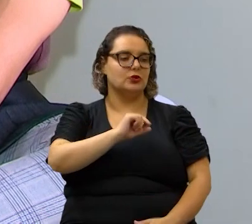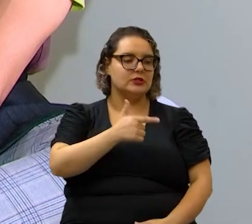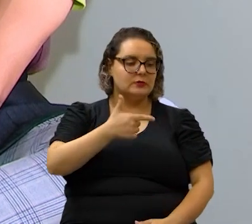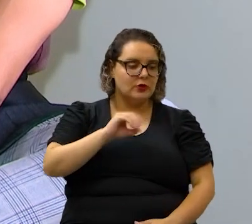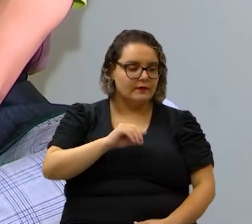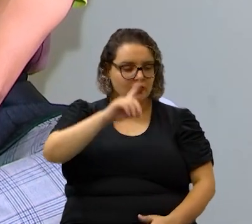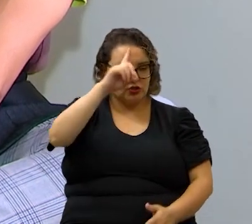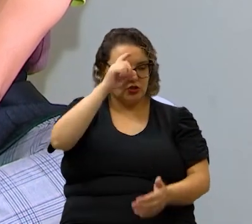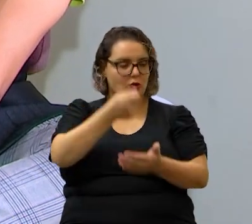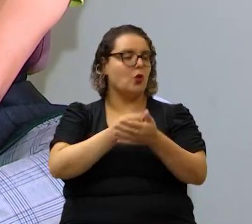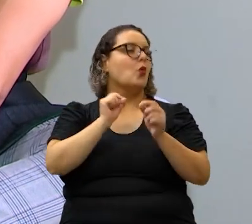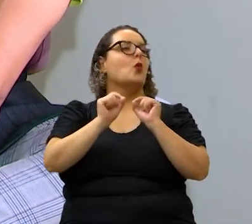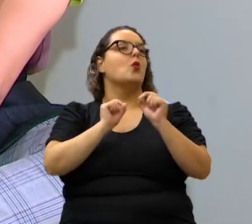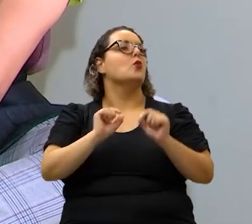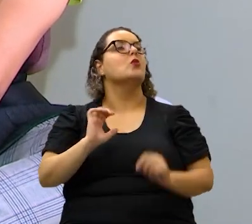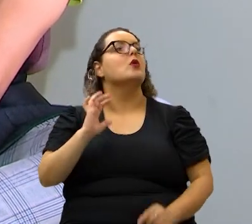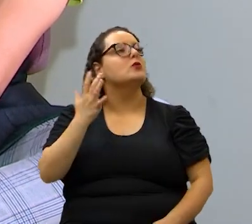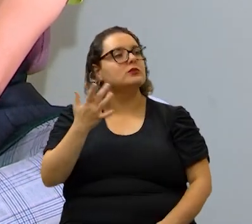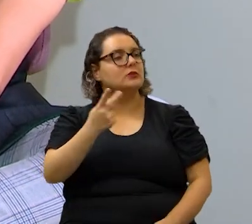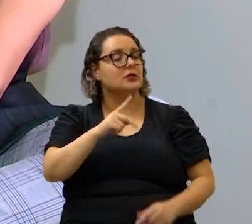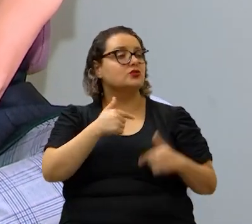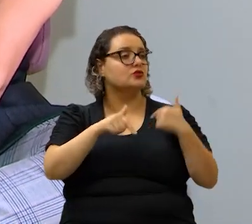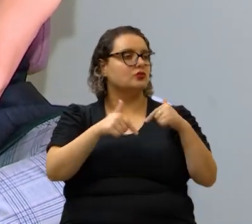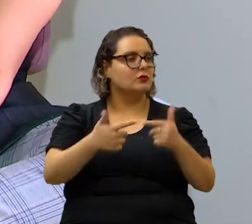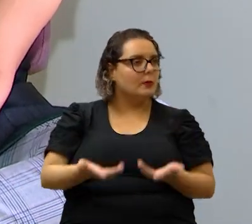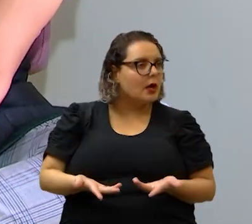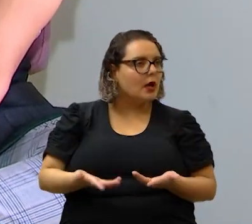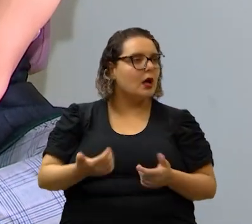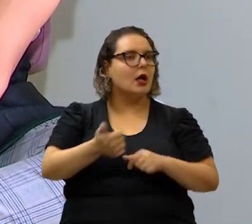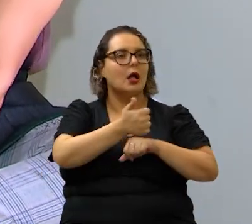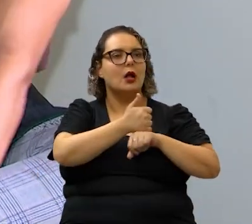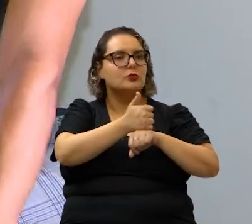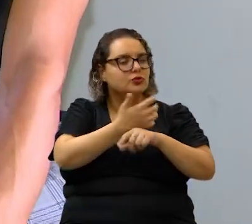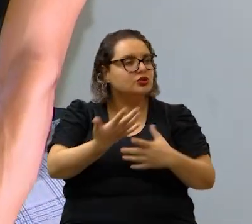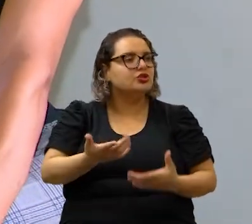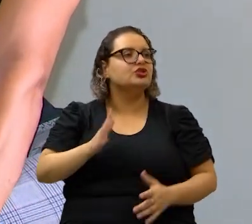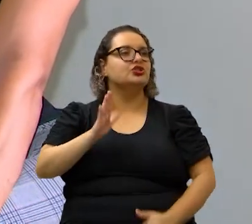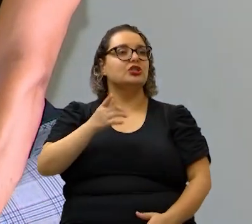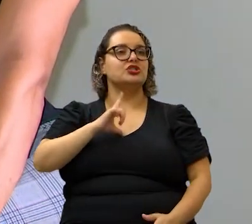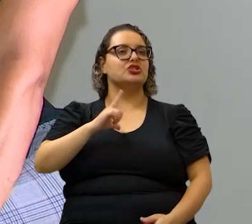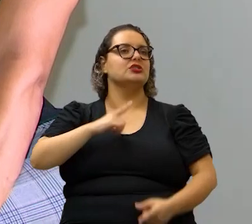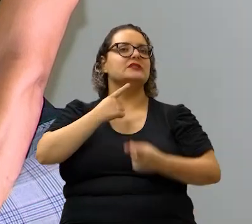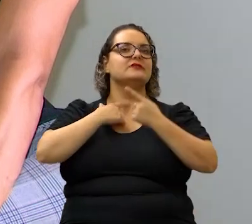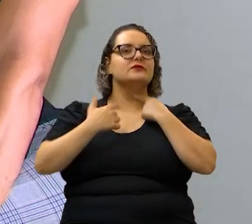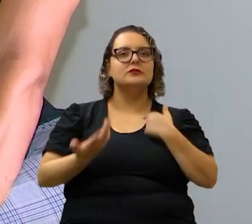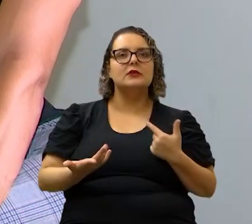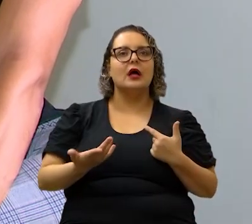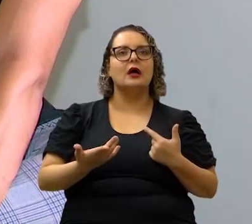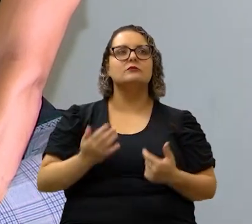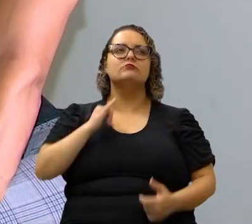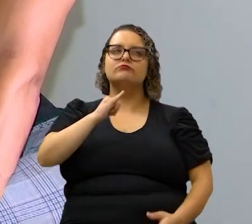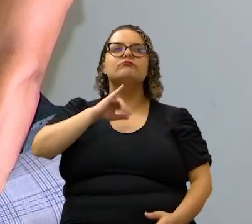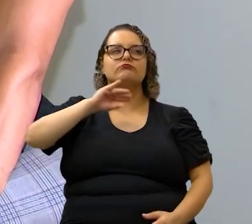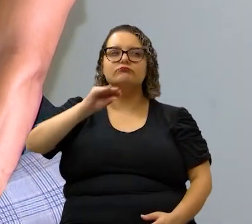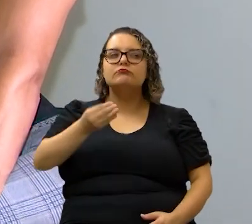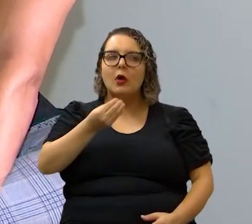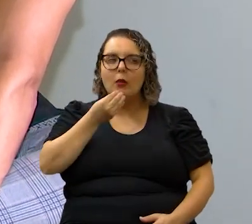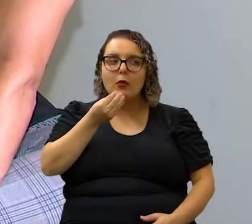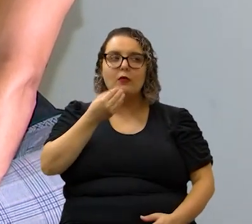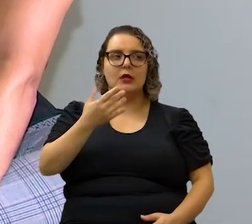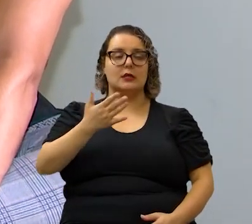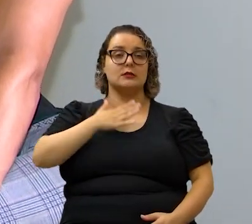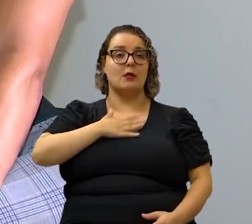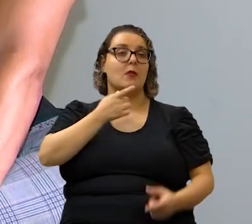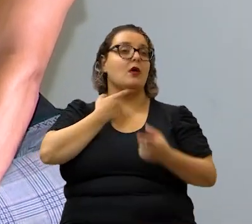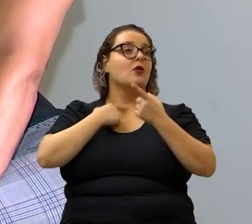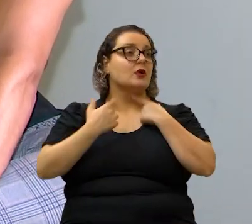essa decisão, o que estava acontecendo na sua carreira? Você já alimentava esse desejo e quando você falou, olha, eu vou aproveitar esse meu